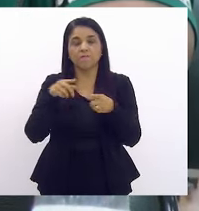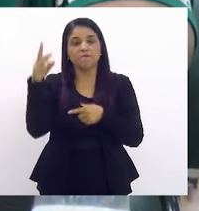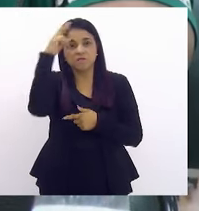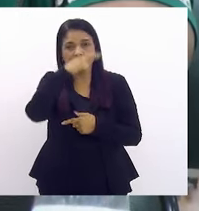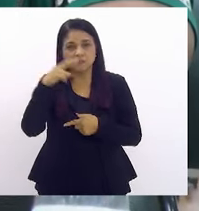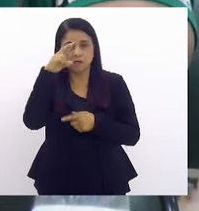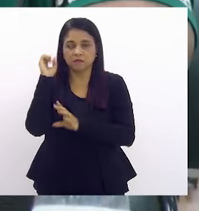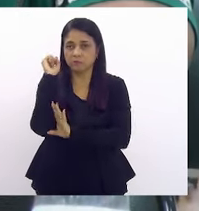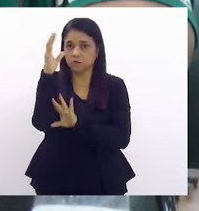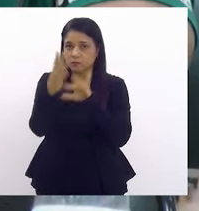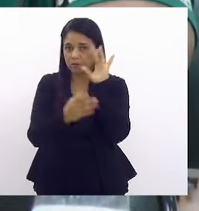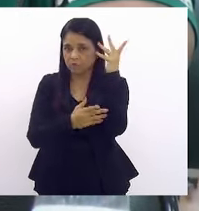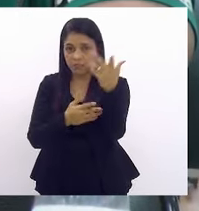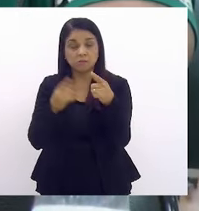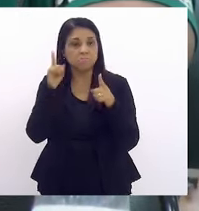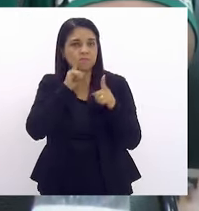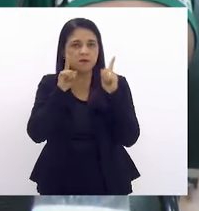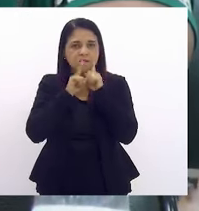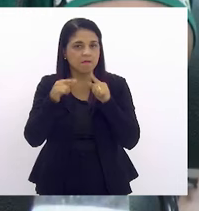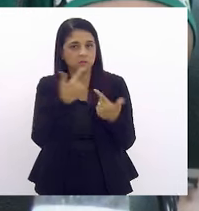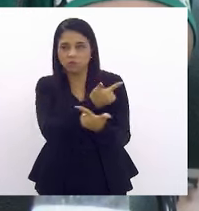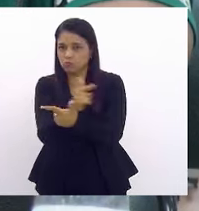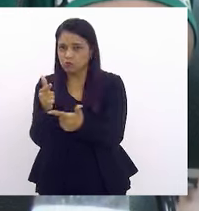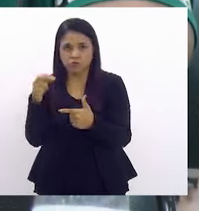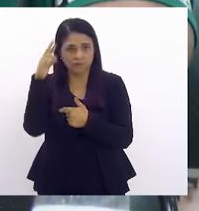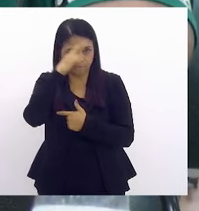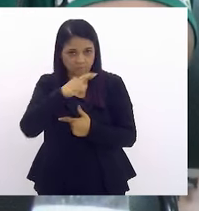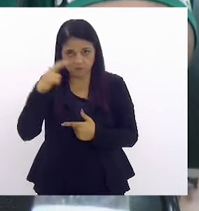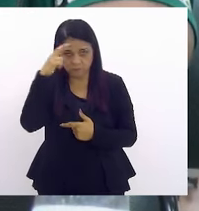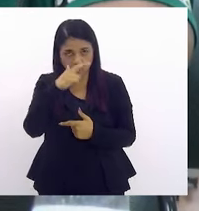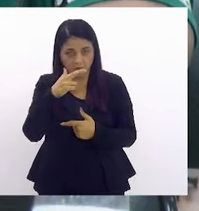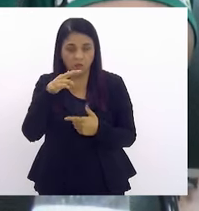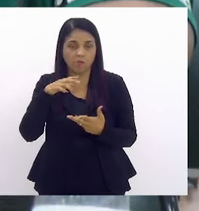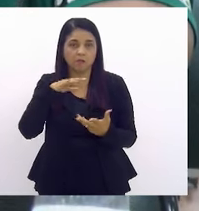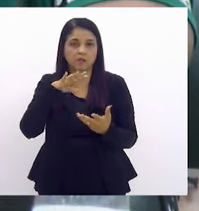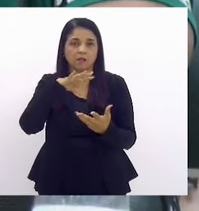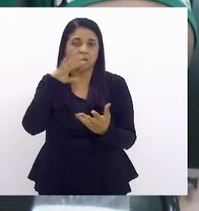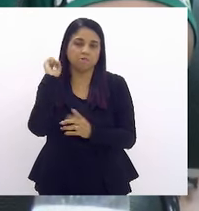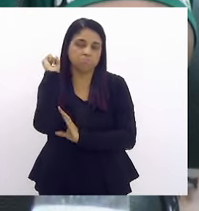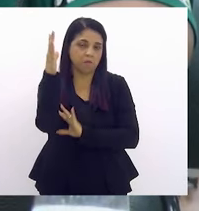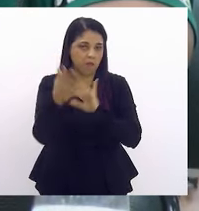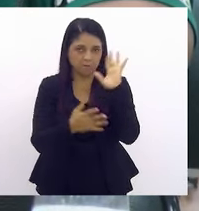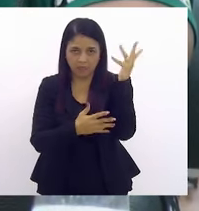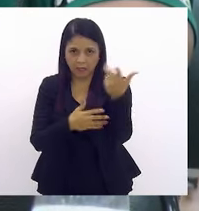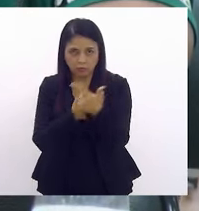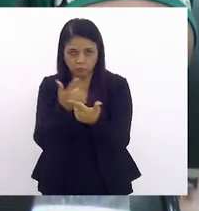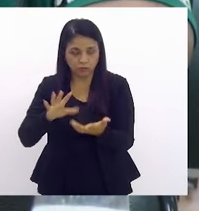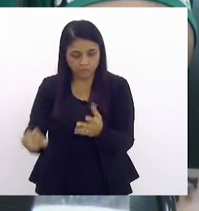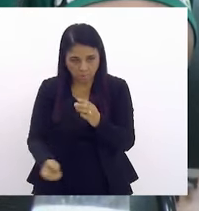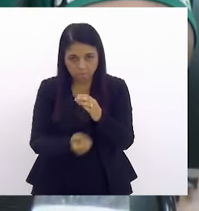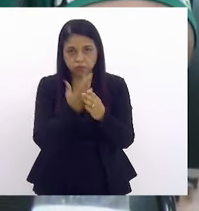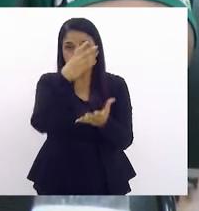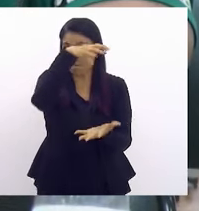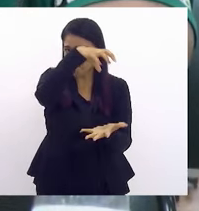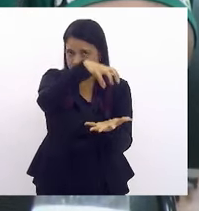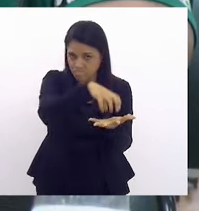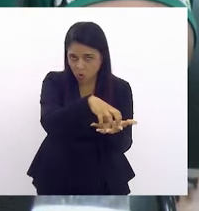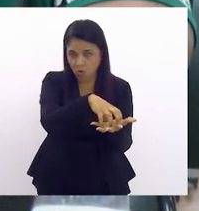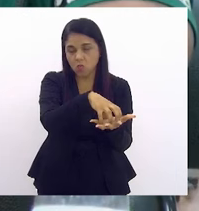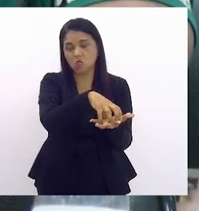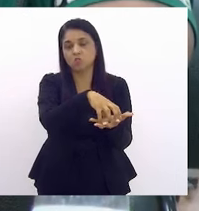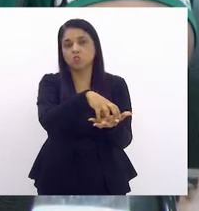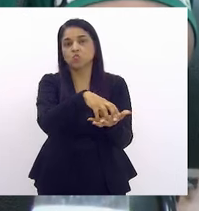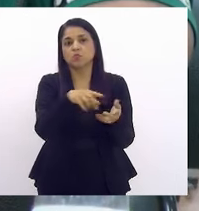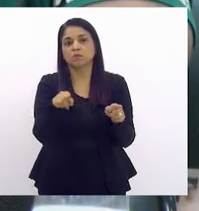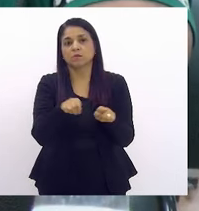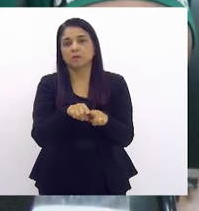então Maricá não tinha fiscais em meio ambiente, então foi criado esse polo também. E a gente vê